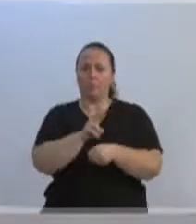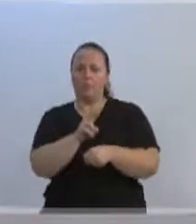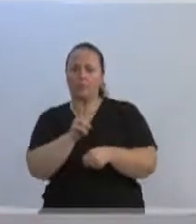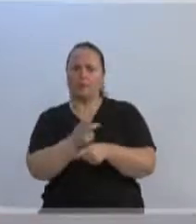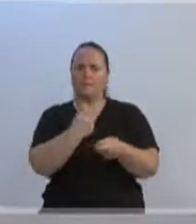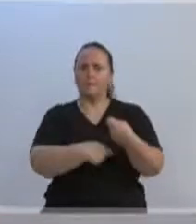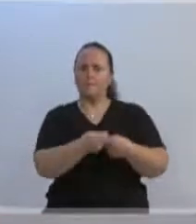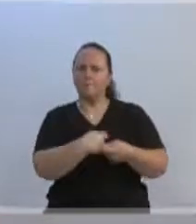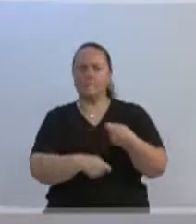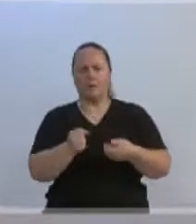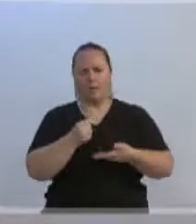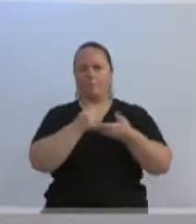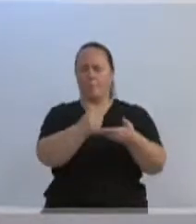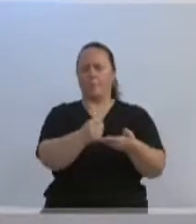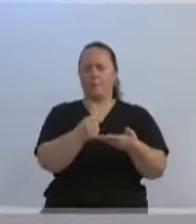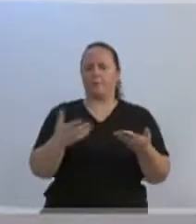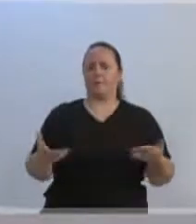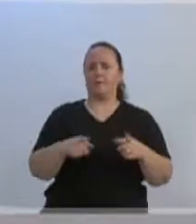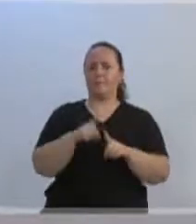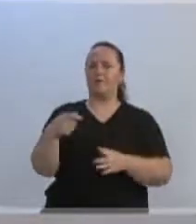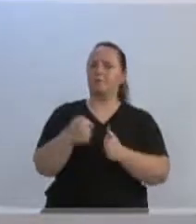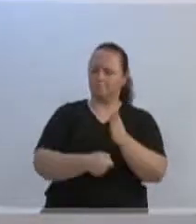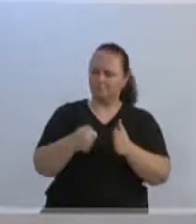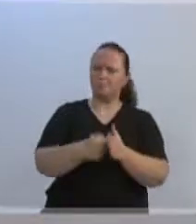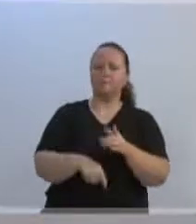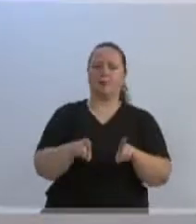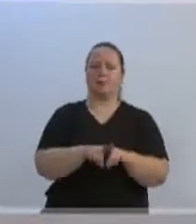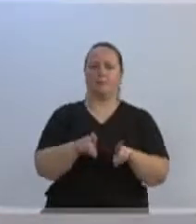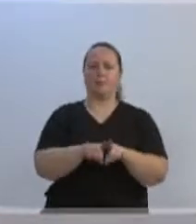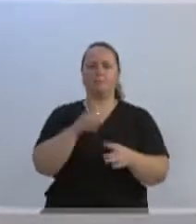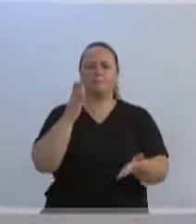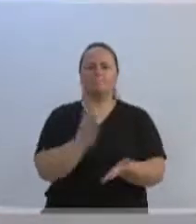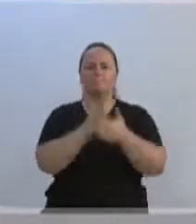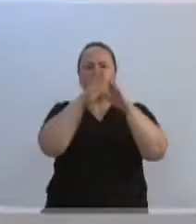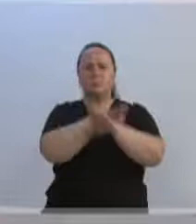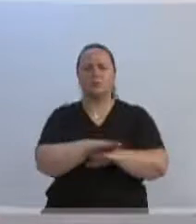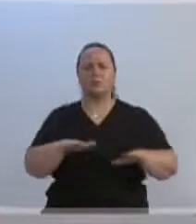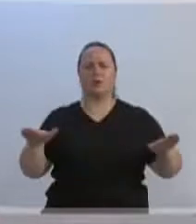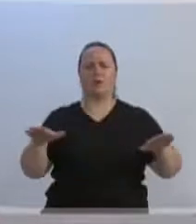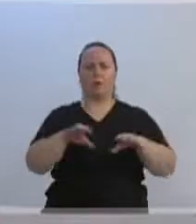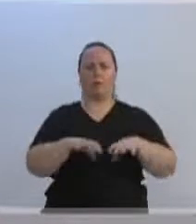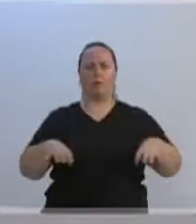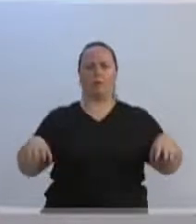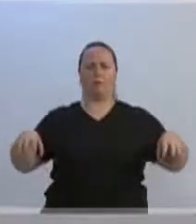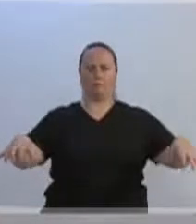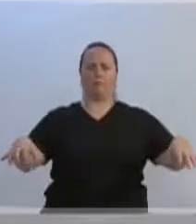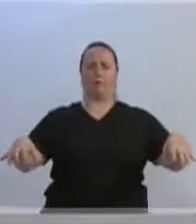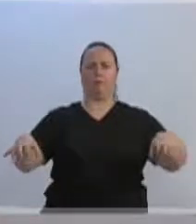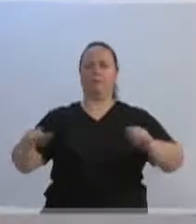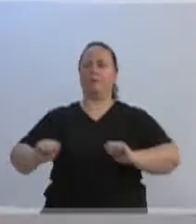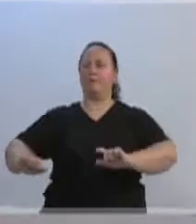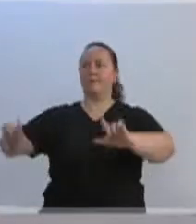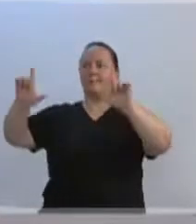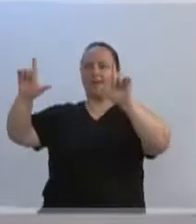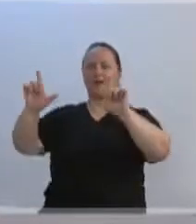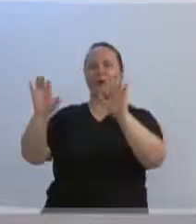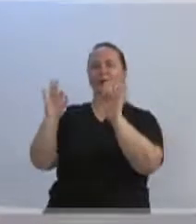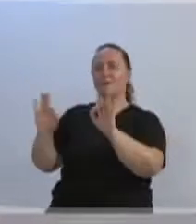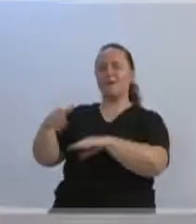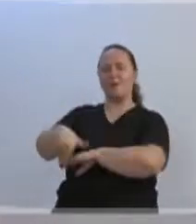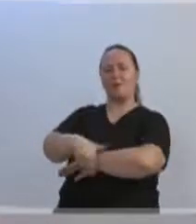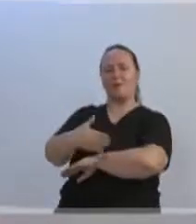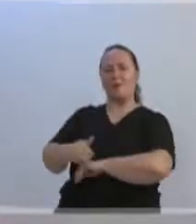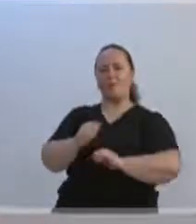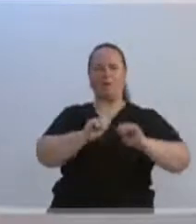nesse sentido mas a nossa cobrança também chega de uma blumenau dividida também por placas verdes e amarelas onde temos loteamentos como o dona